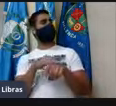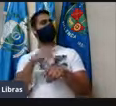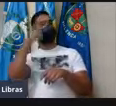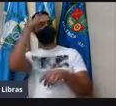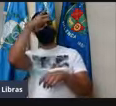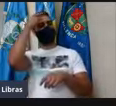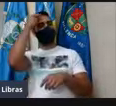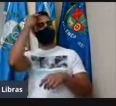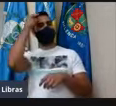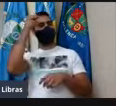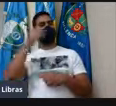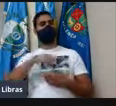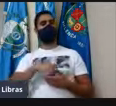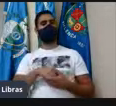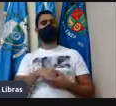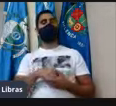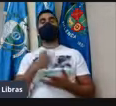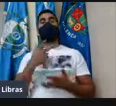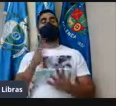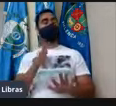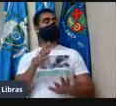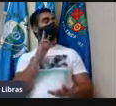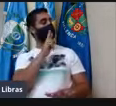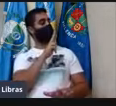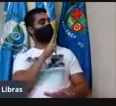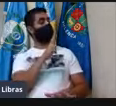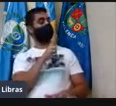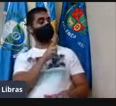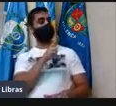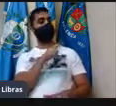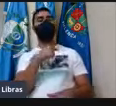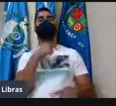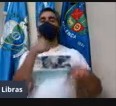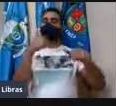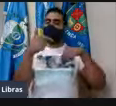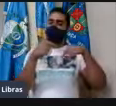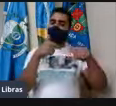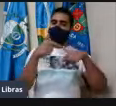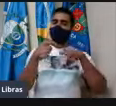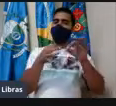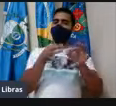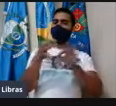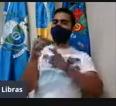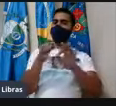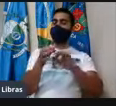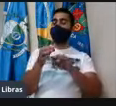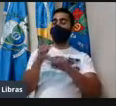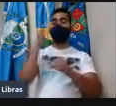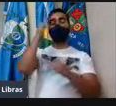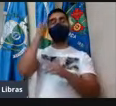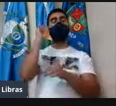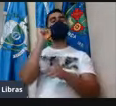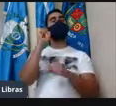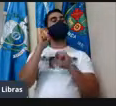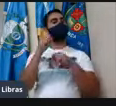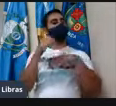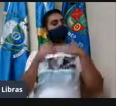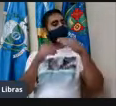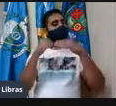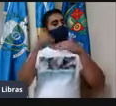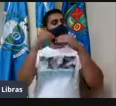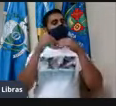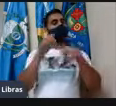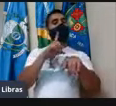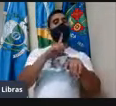sobre isso. E ele disse para mim, Juarez, vai trabalhando o projeto, vê o que, que pode ser desenvolvido.